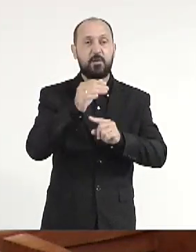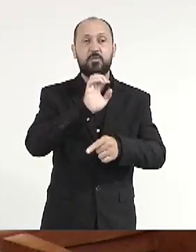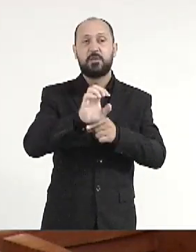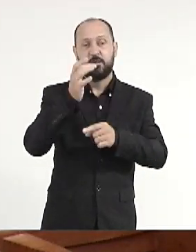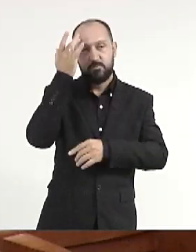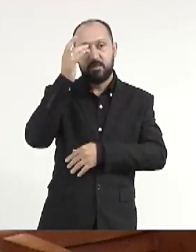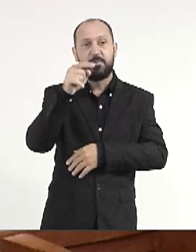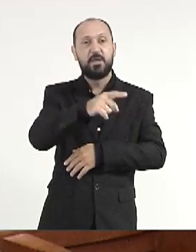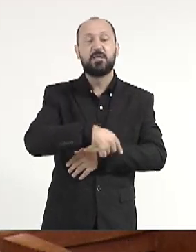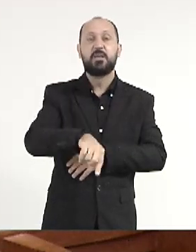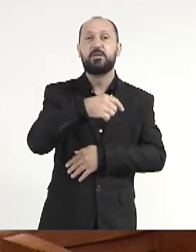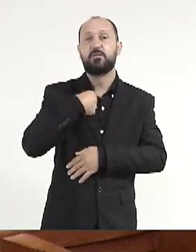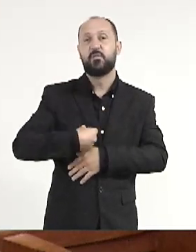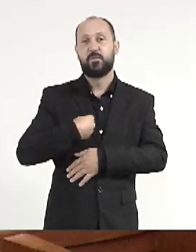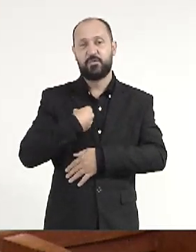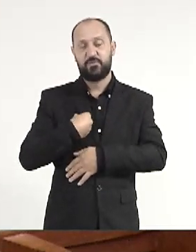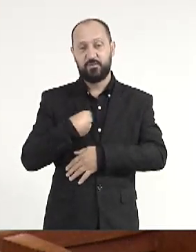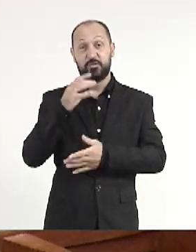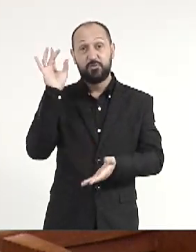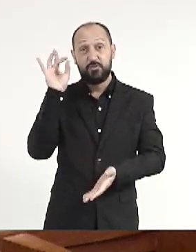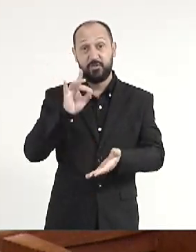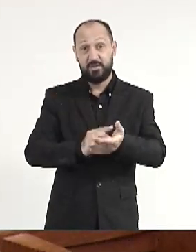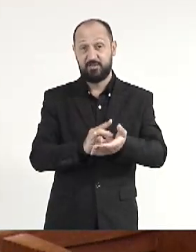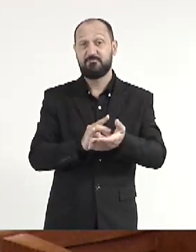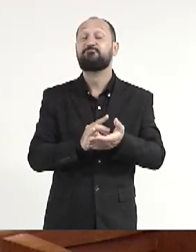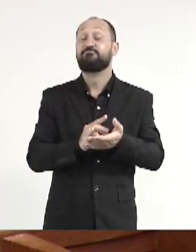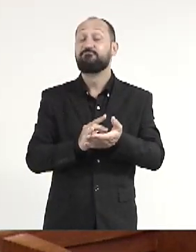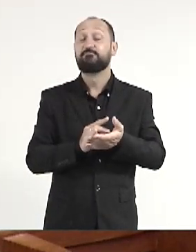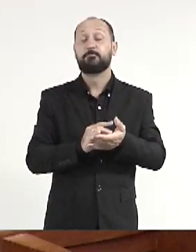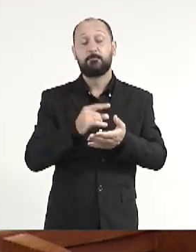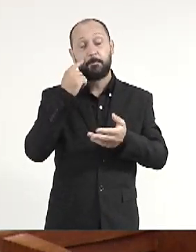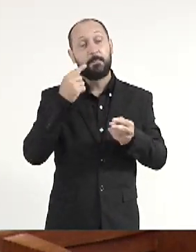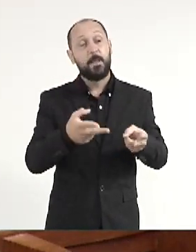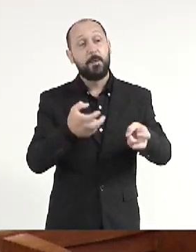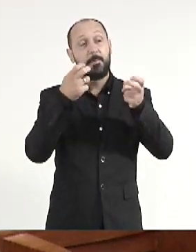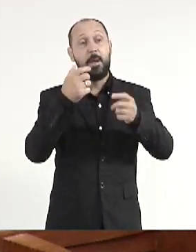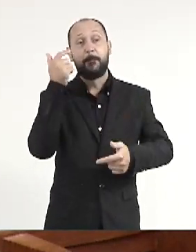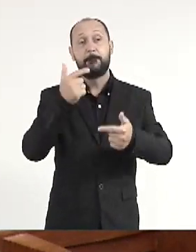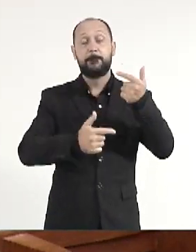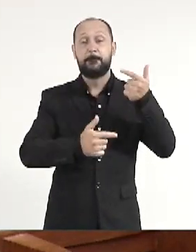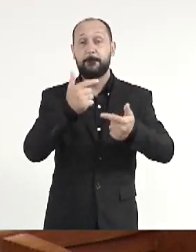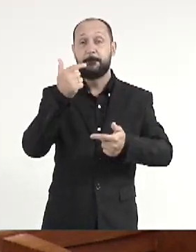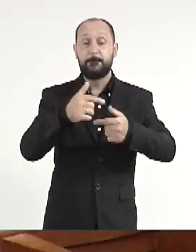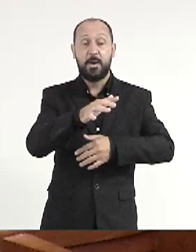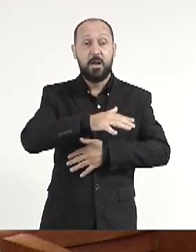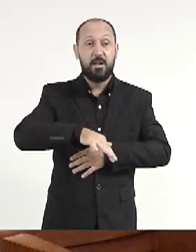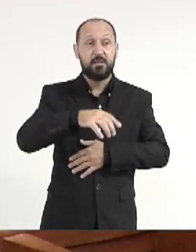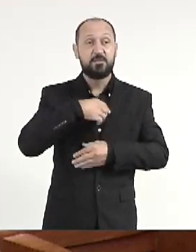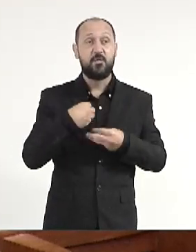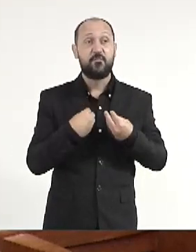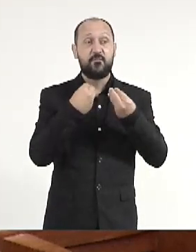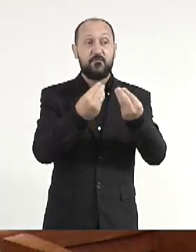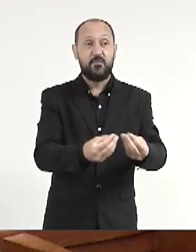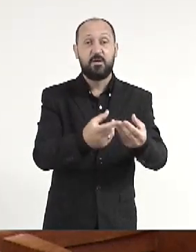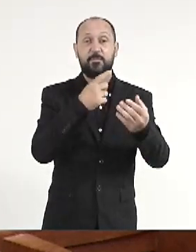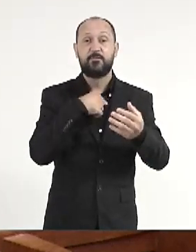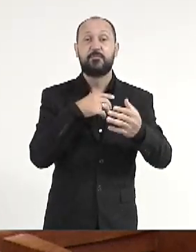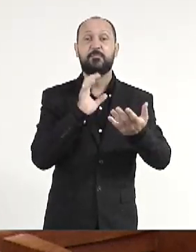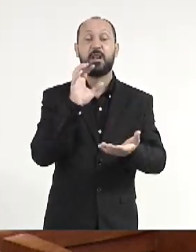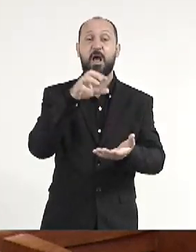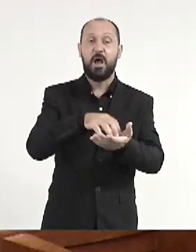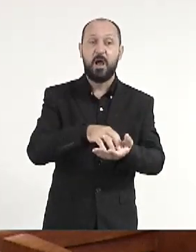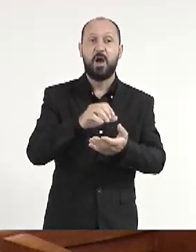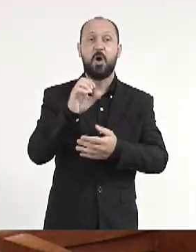sabia que essa população existia de fato. E a gente percebeu que as políticas que lá existem são oferecidas pelas ONGs,